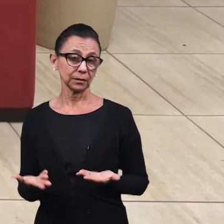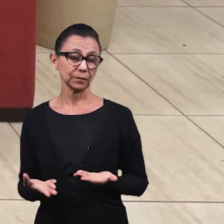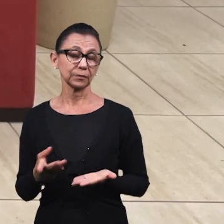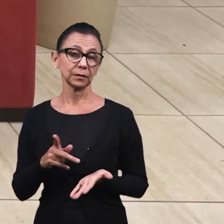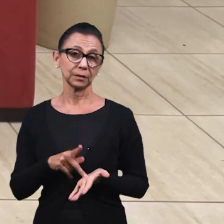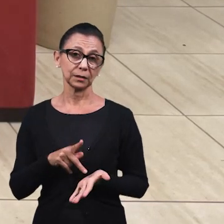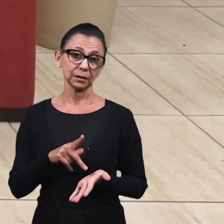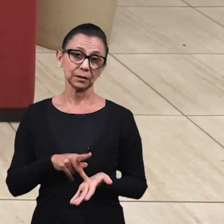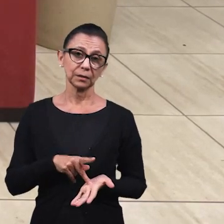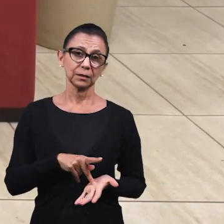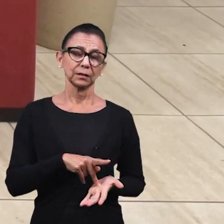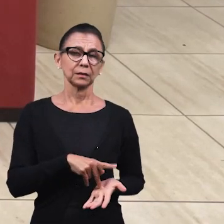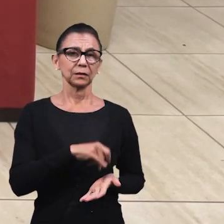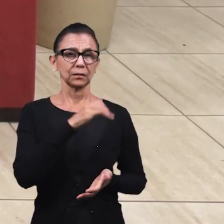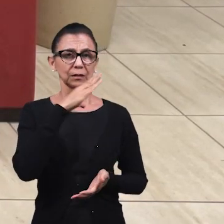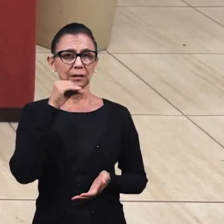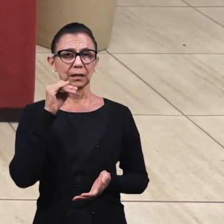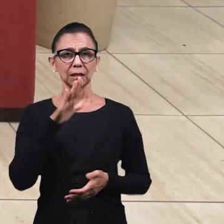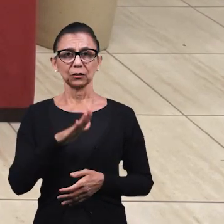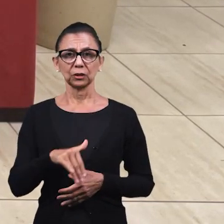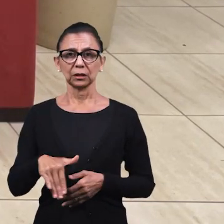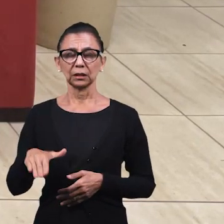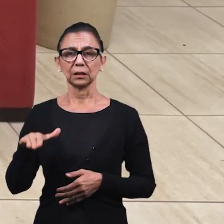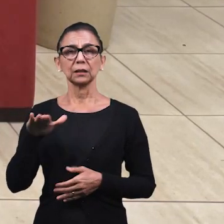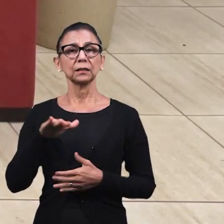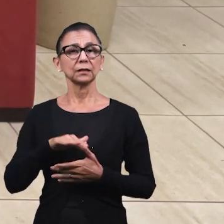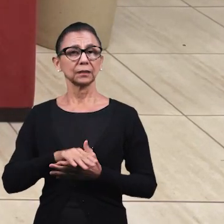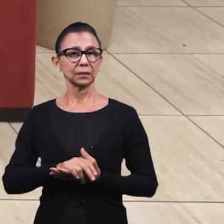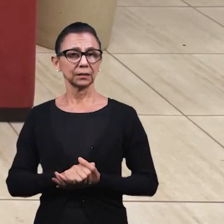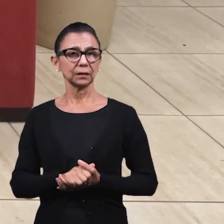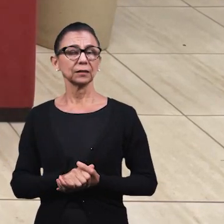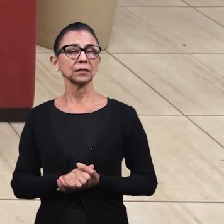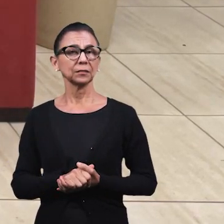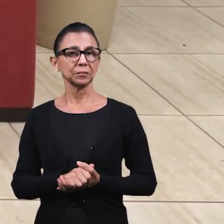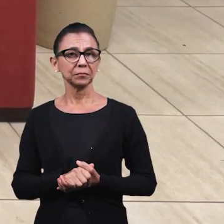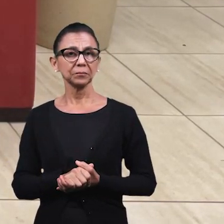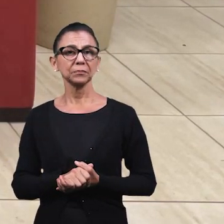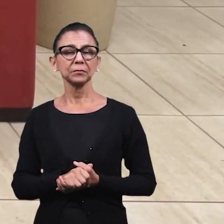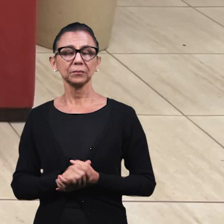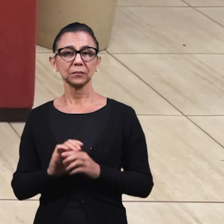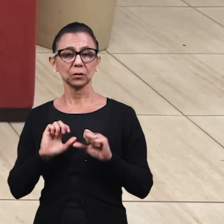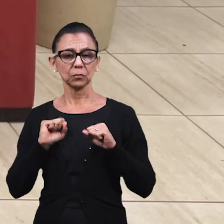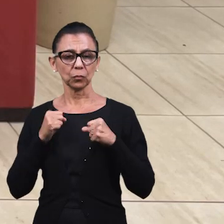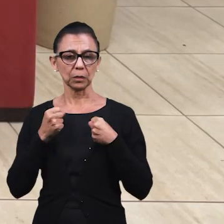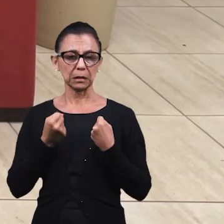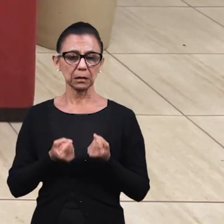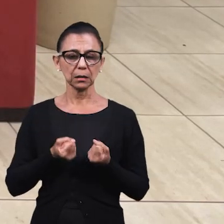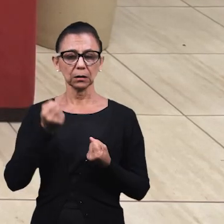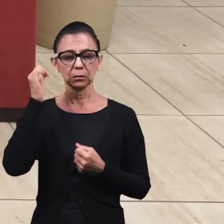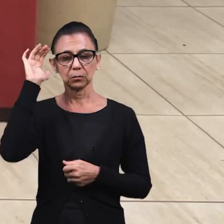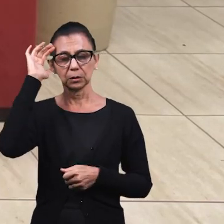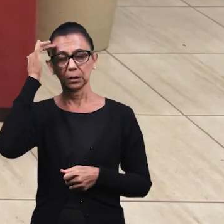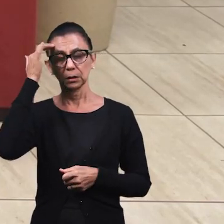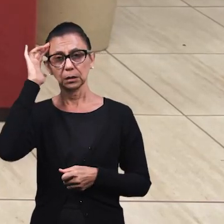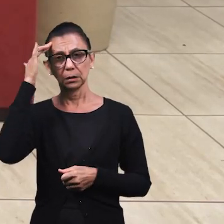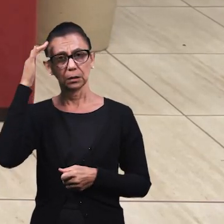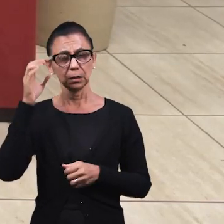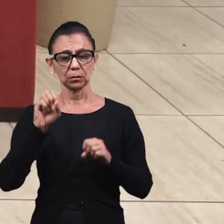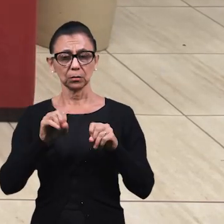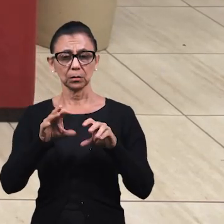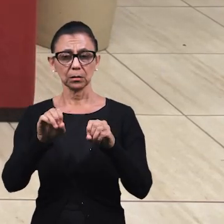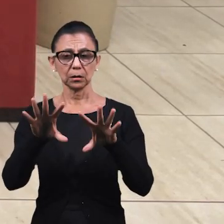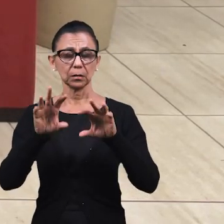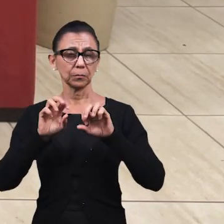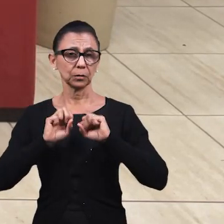que foi criança, adolescente, na presença do Senhor, aquilo que está sendo plantado